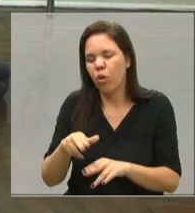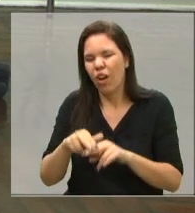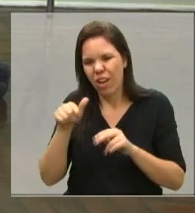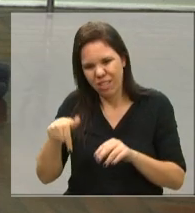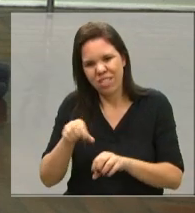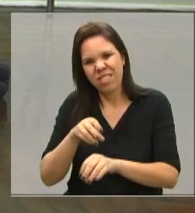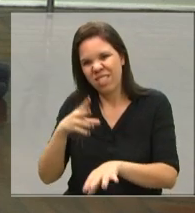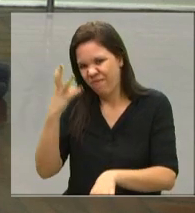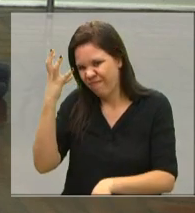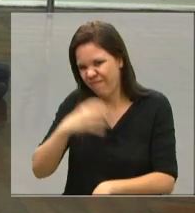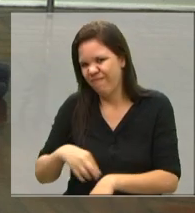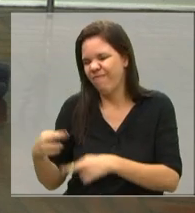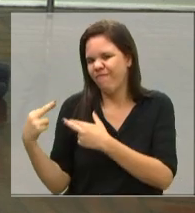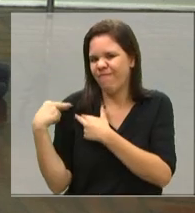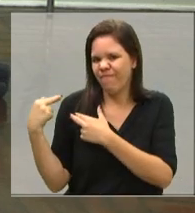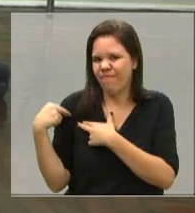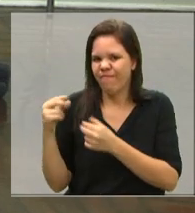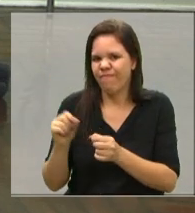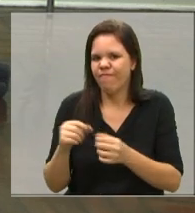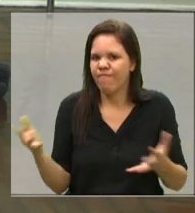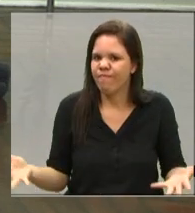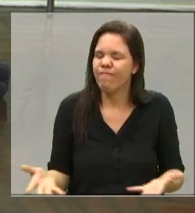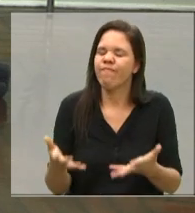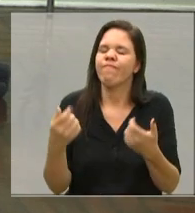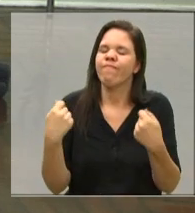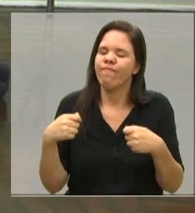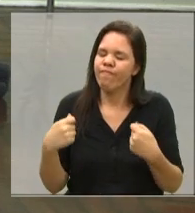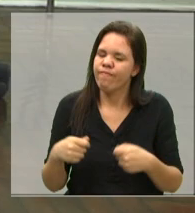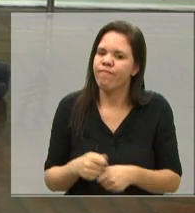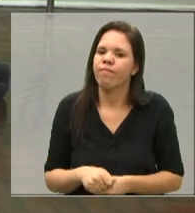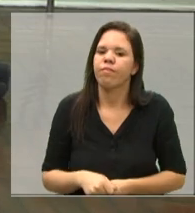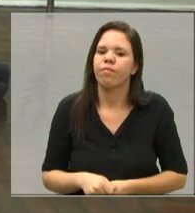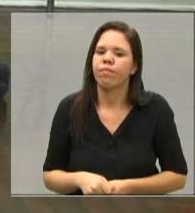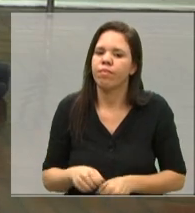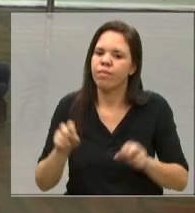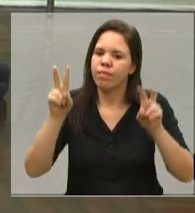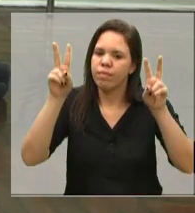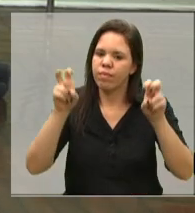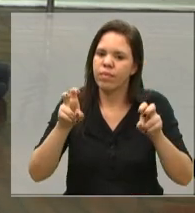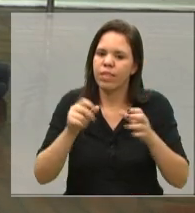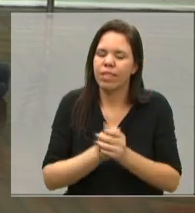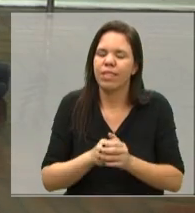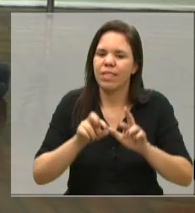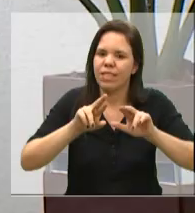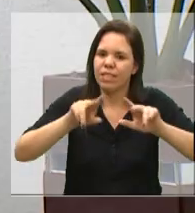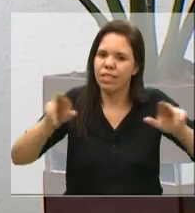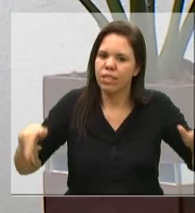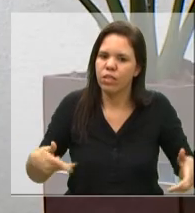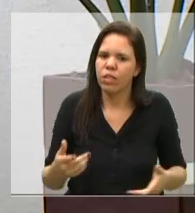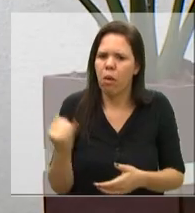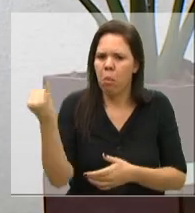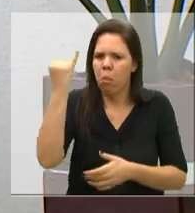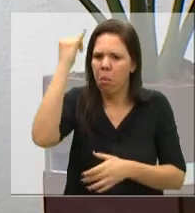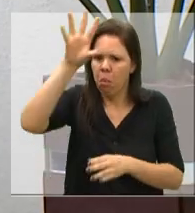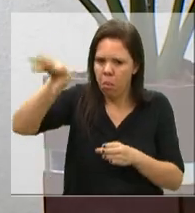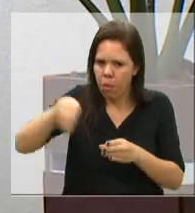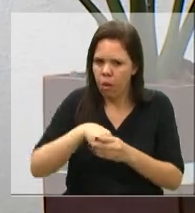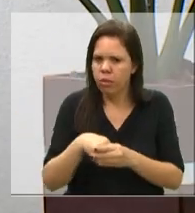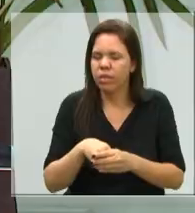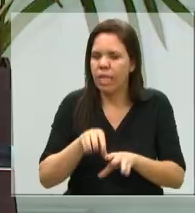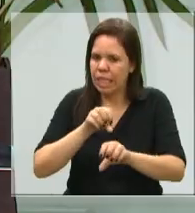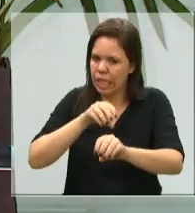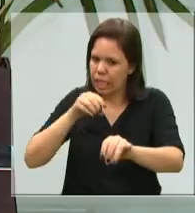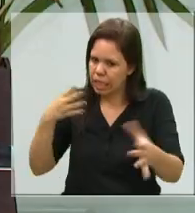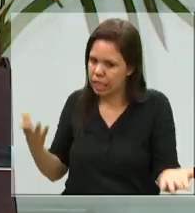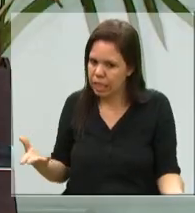muito sério e faz com que a gente deva colocar um hiato numa série de reticências que há, evidentemente, sobre a educação à